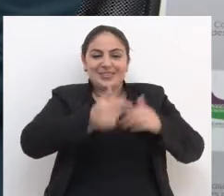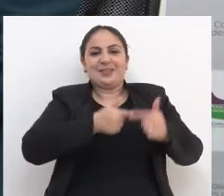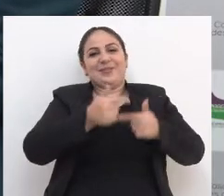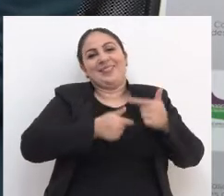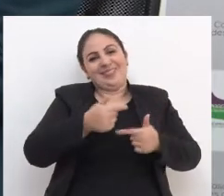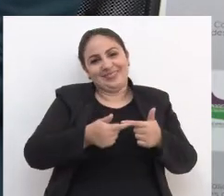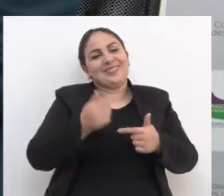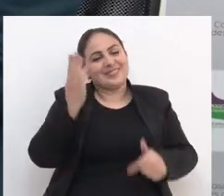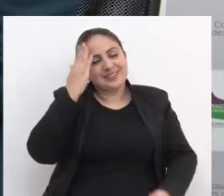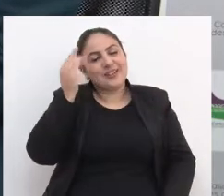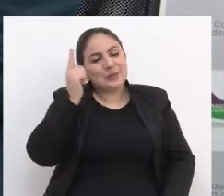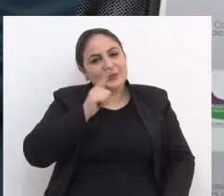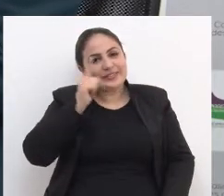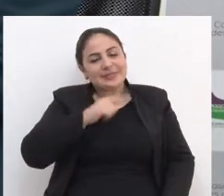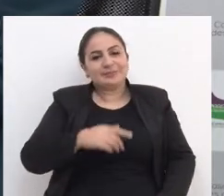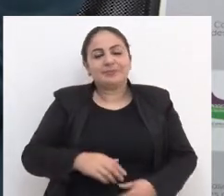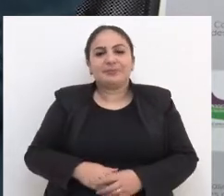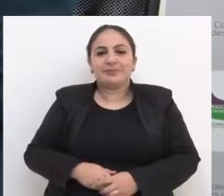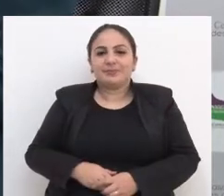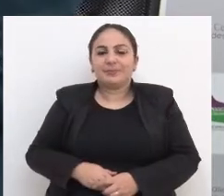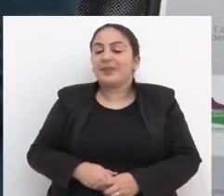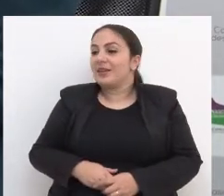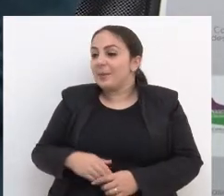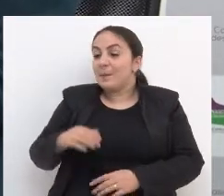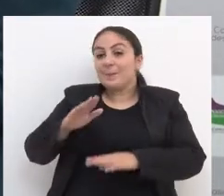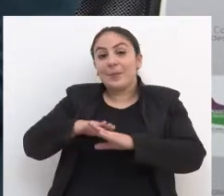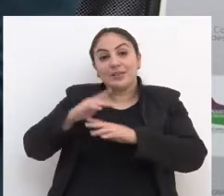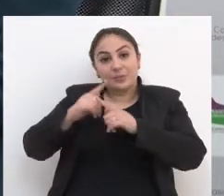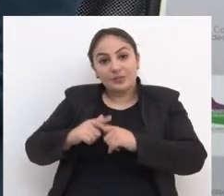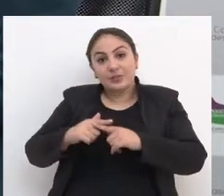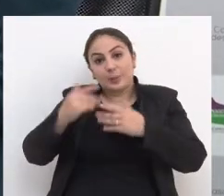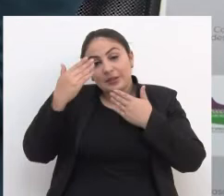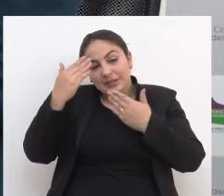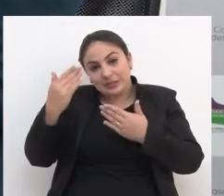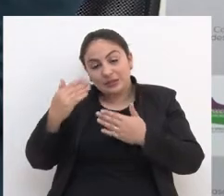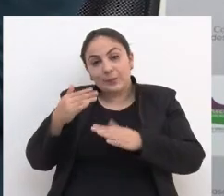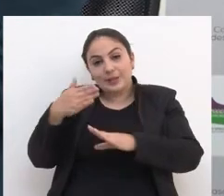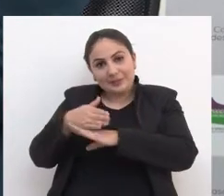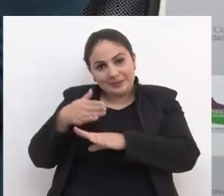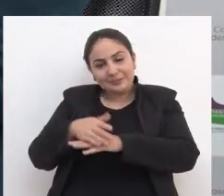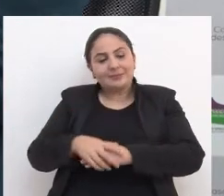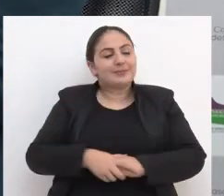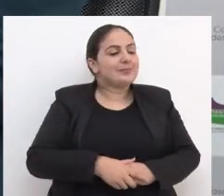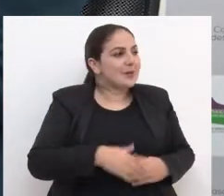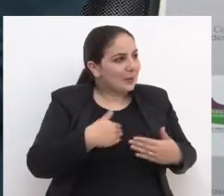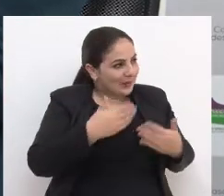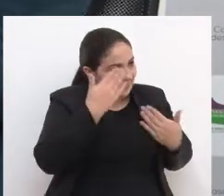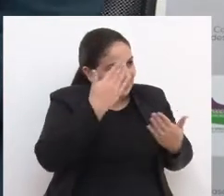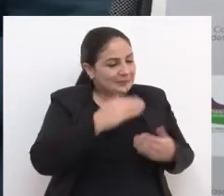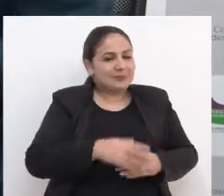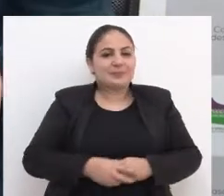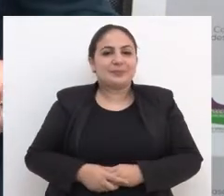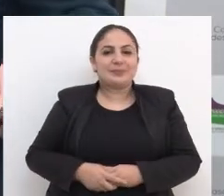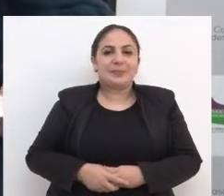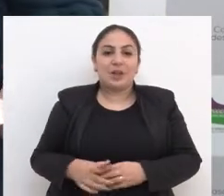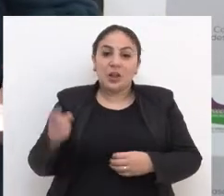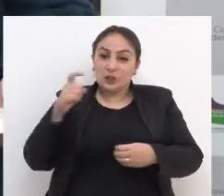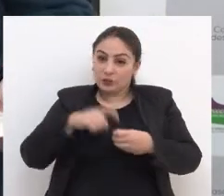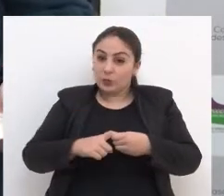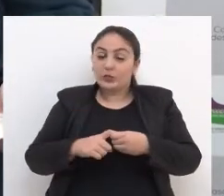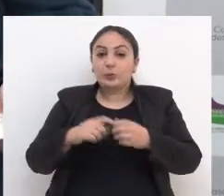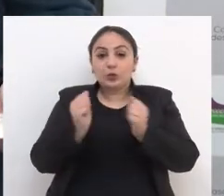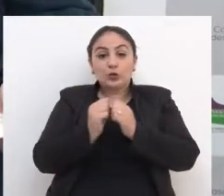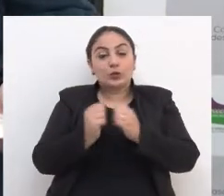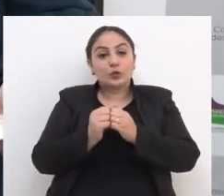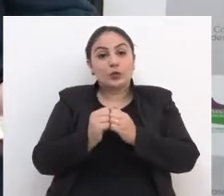mas eu tenho certeza que vamos dar conta do recado. Ronaldo, mais uma vez, muito obrigada, então, pela sua participação. Eu que agradeço. E nós voltamos ao